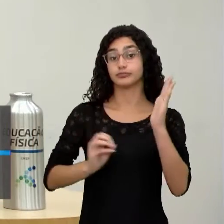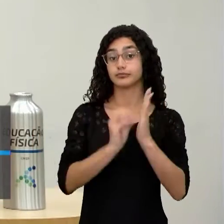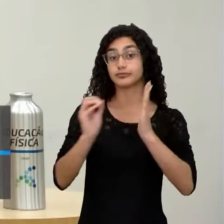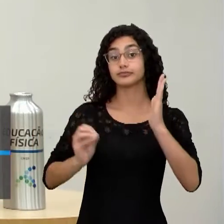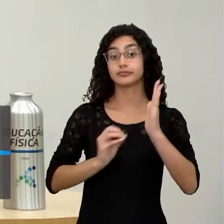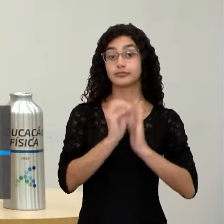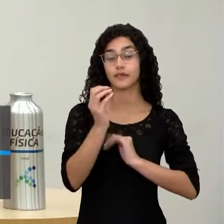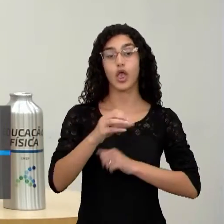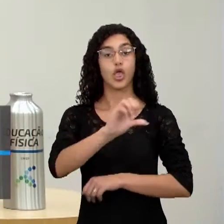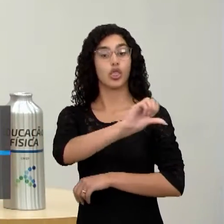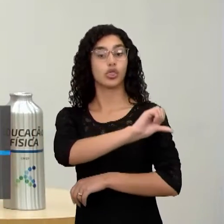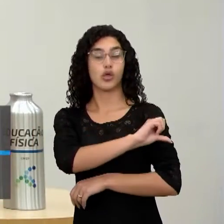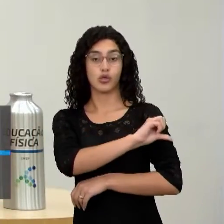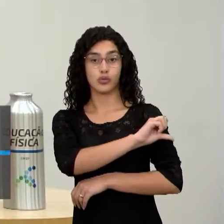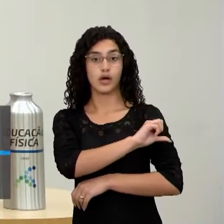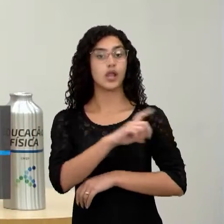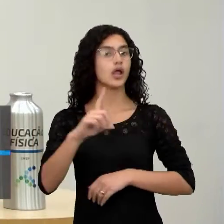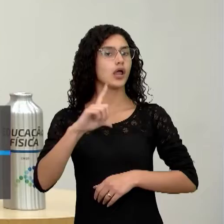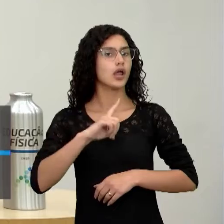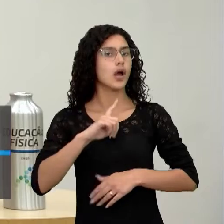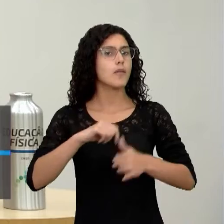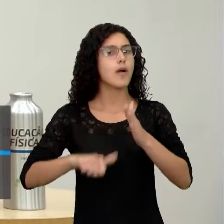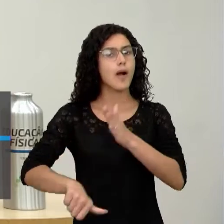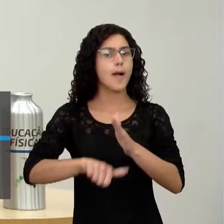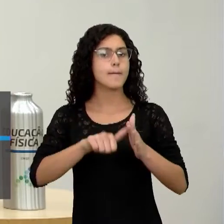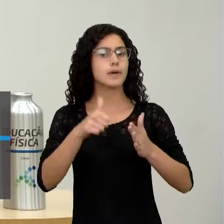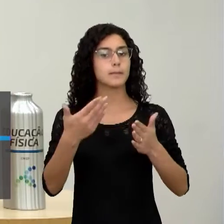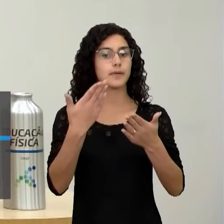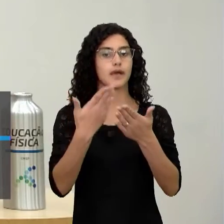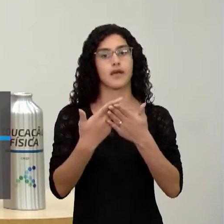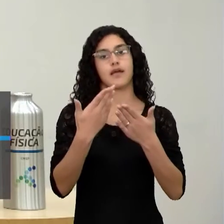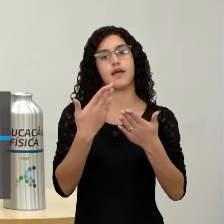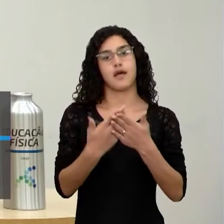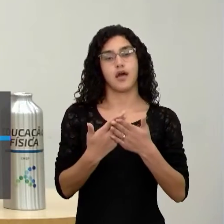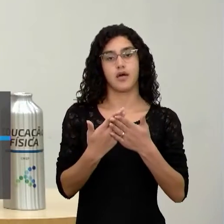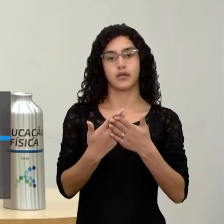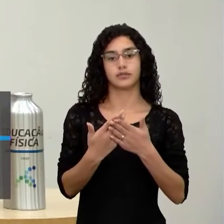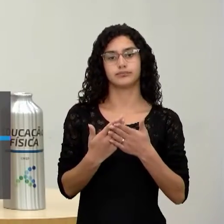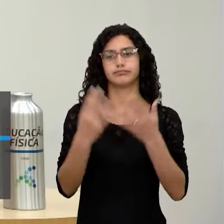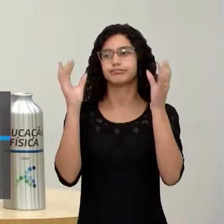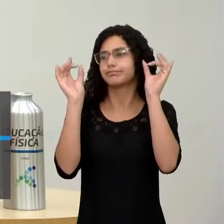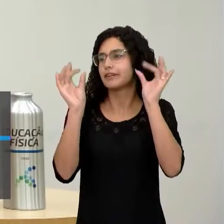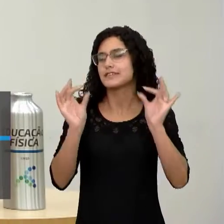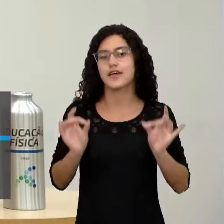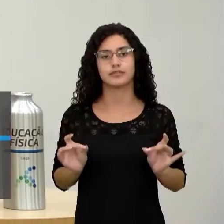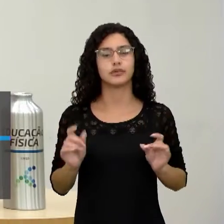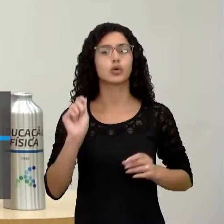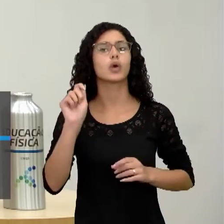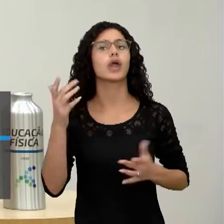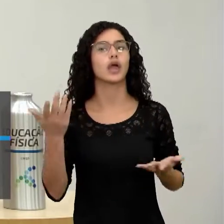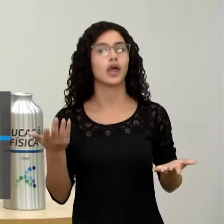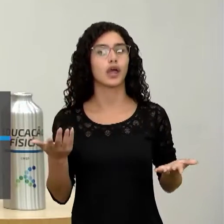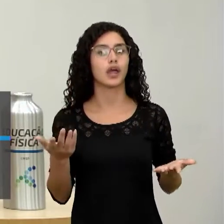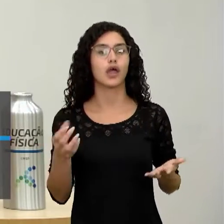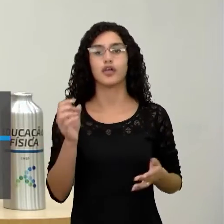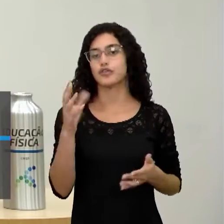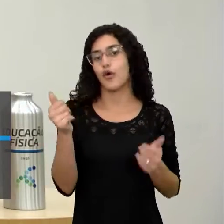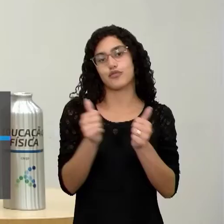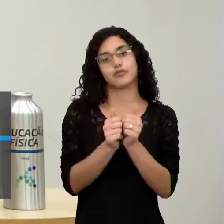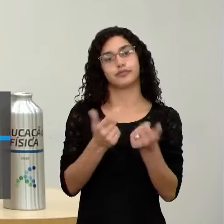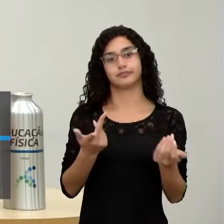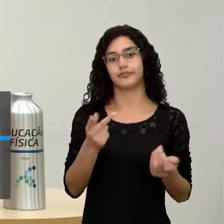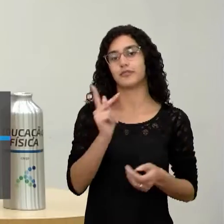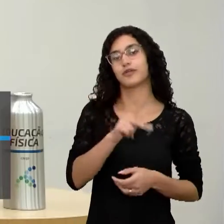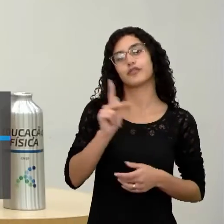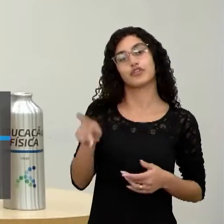Mídias. Nono ano, temos a primeira aula mega especial. Aula do quê? Só pode ser com ele, né?